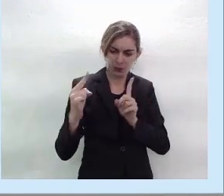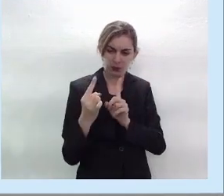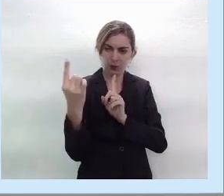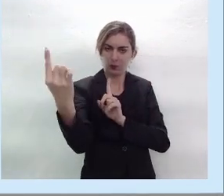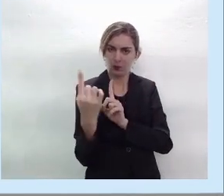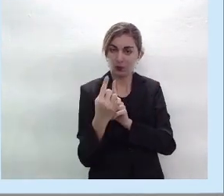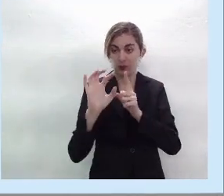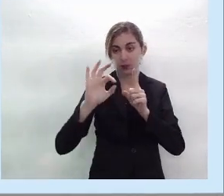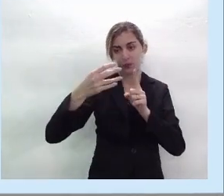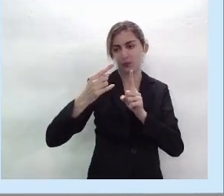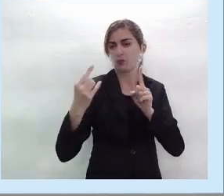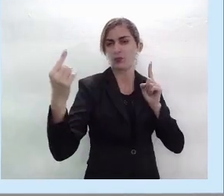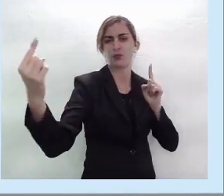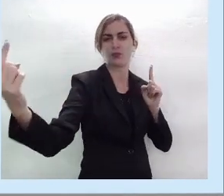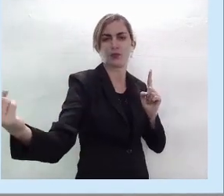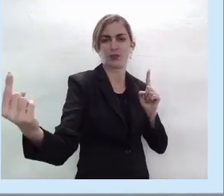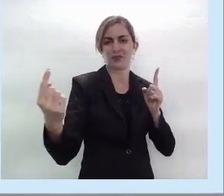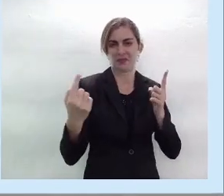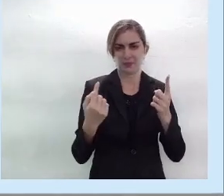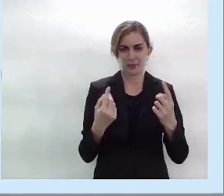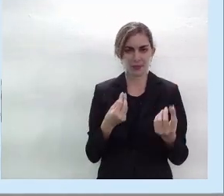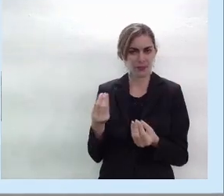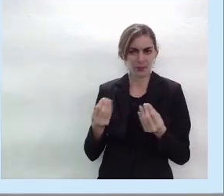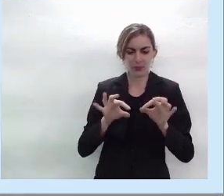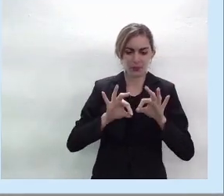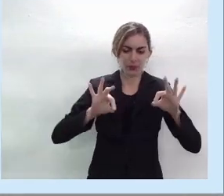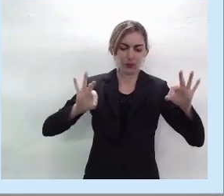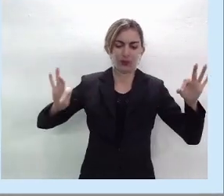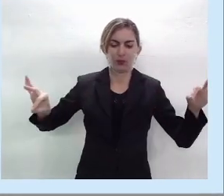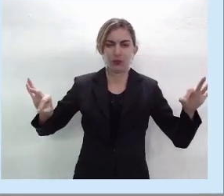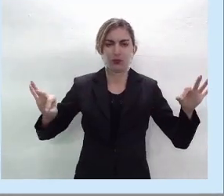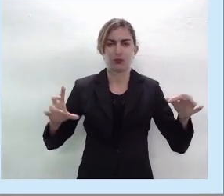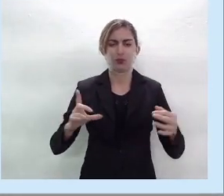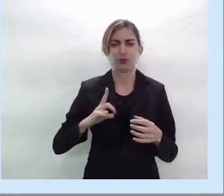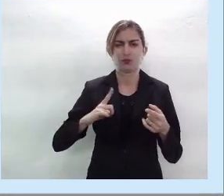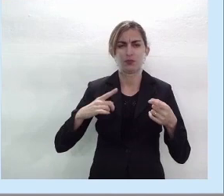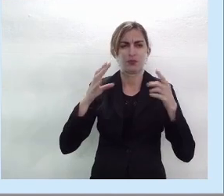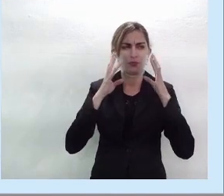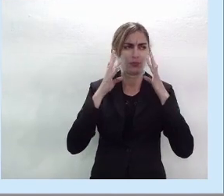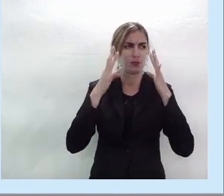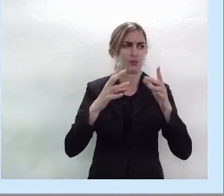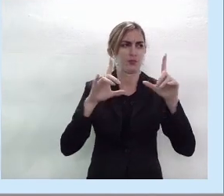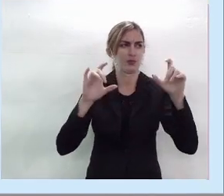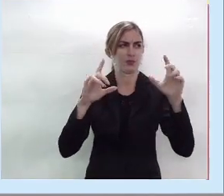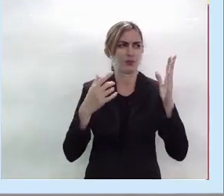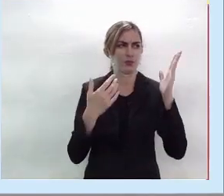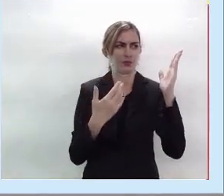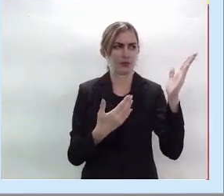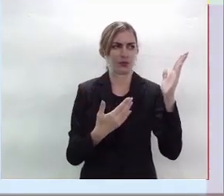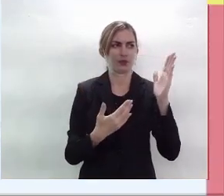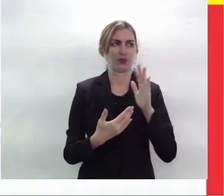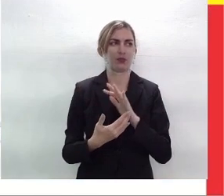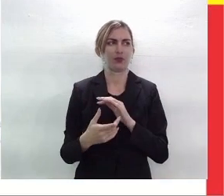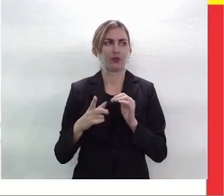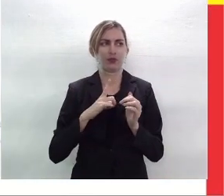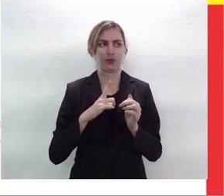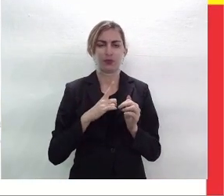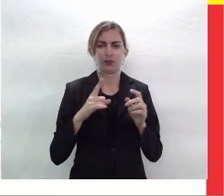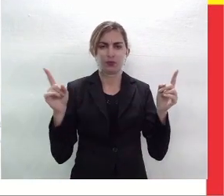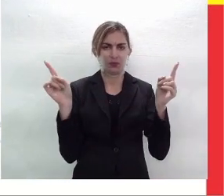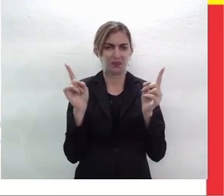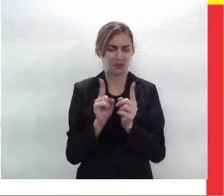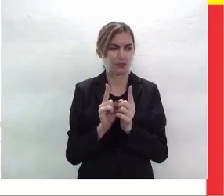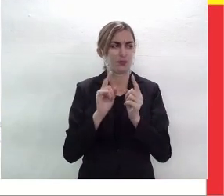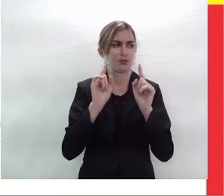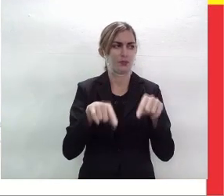distância, de média distância ou de longa distância. Ainda observando a imagem que aparece para vocês, a de